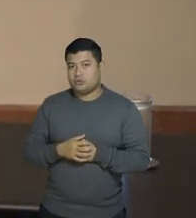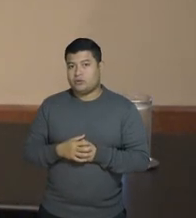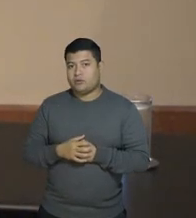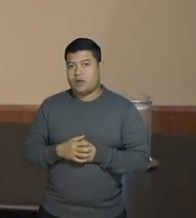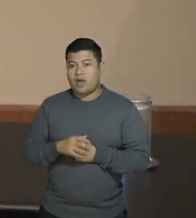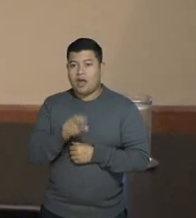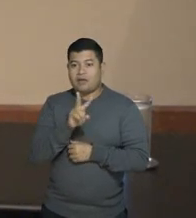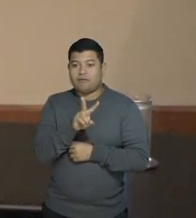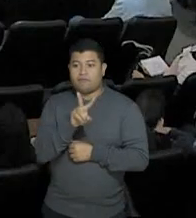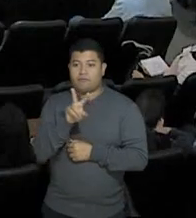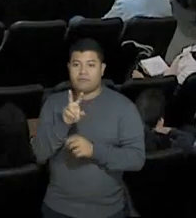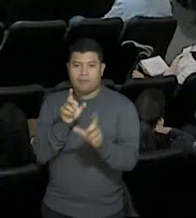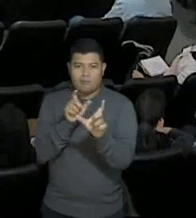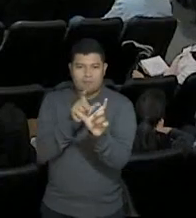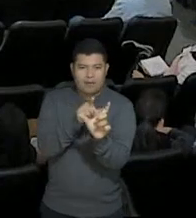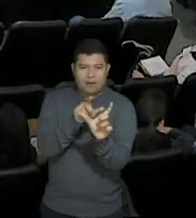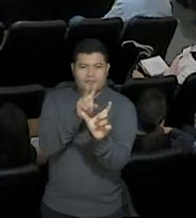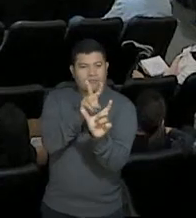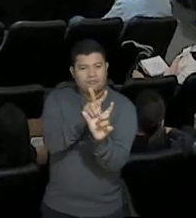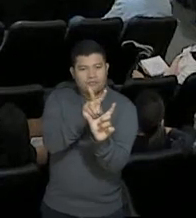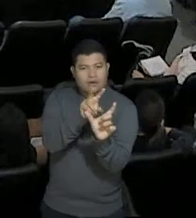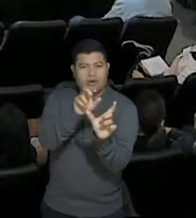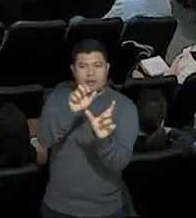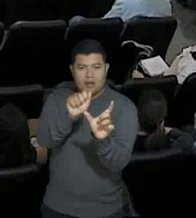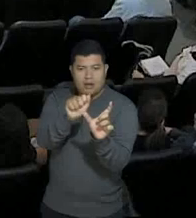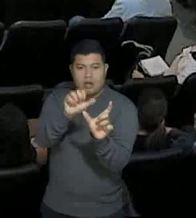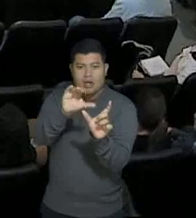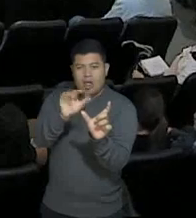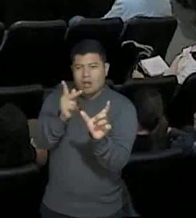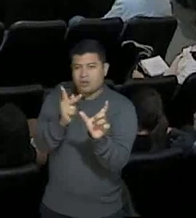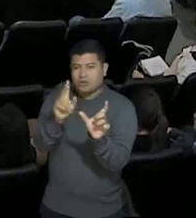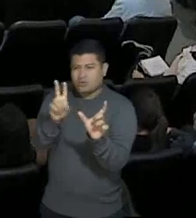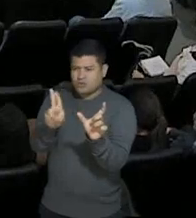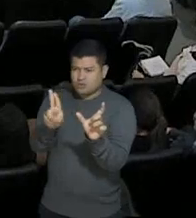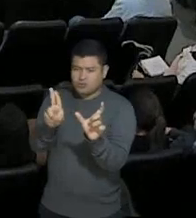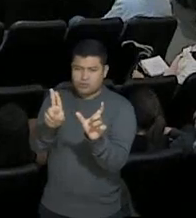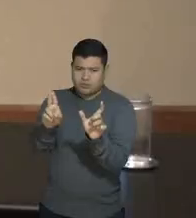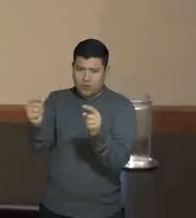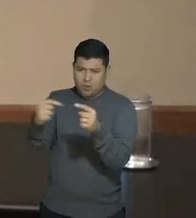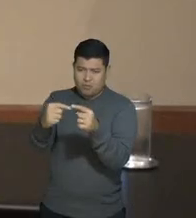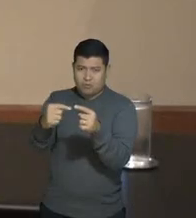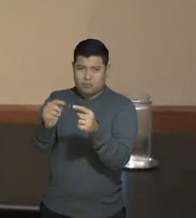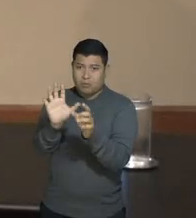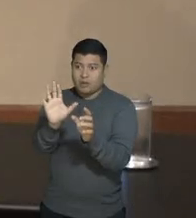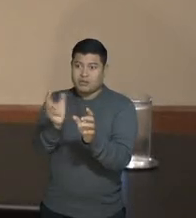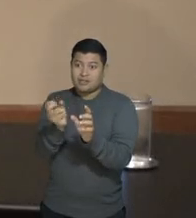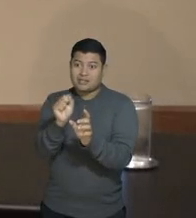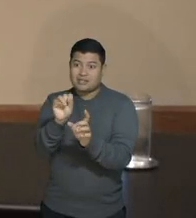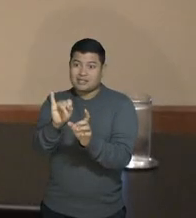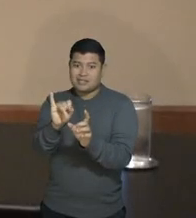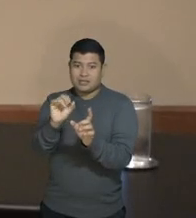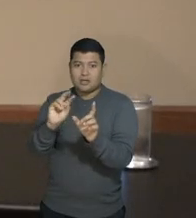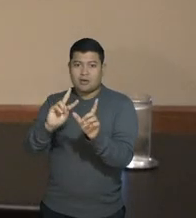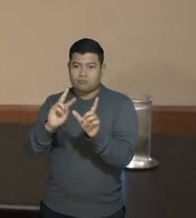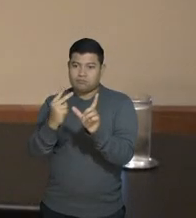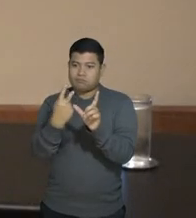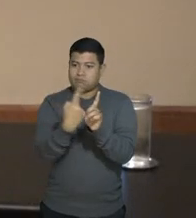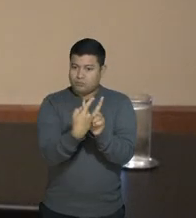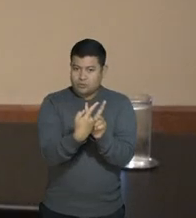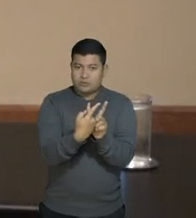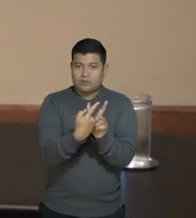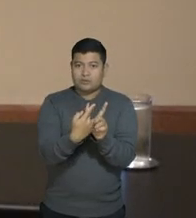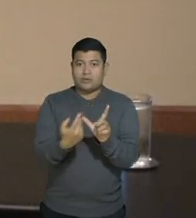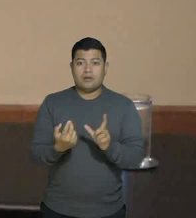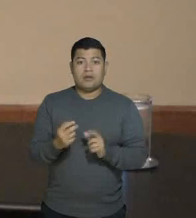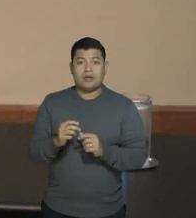É uma palavra? Tem sentido? Como é que a gente sabe que tem sentido?